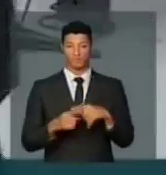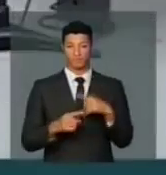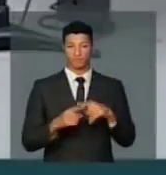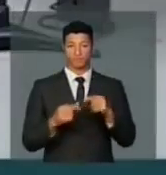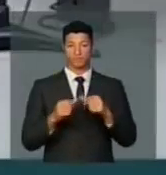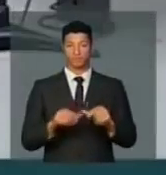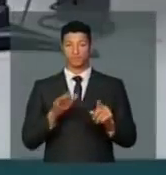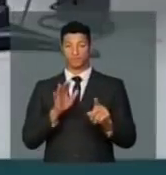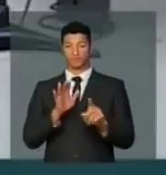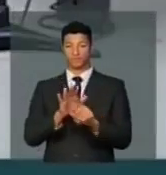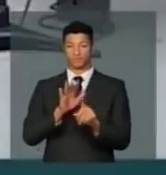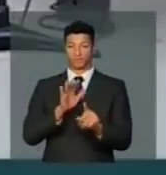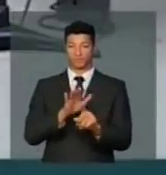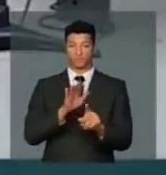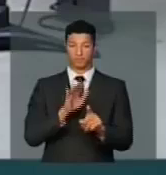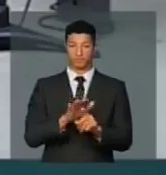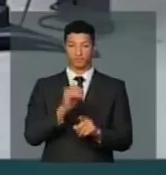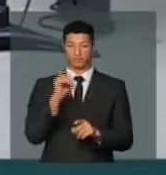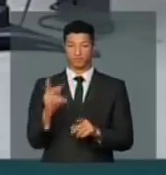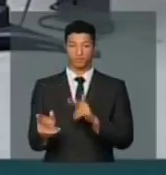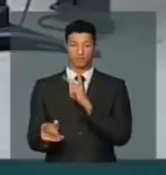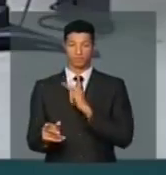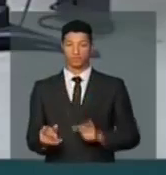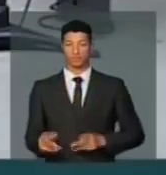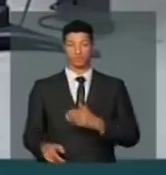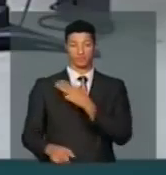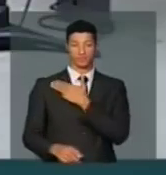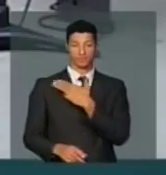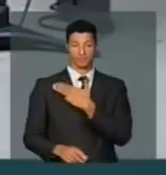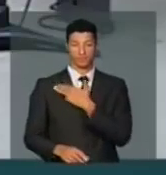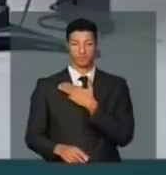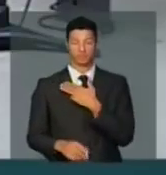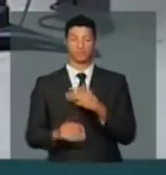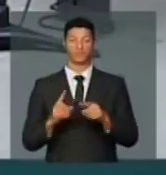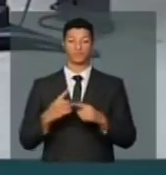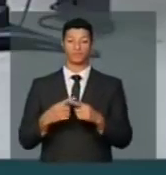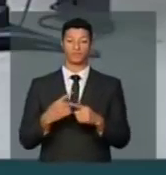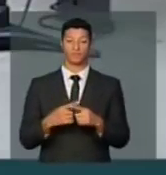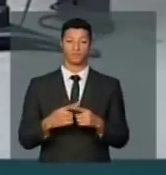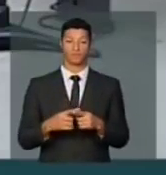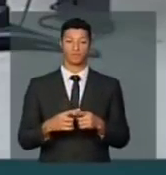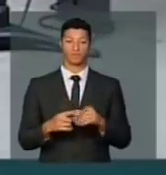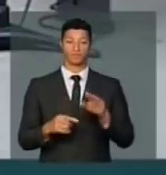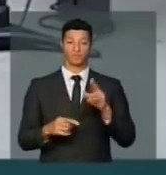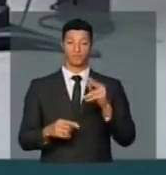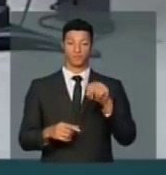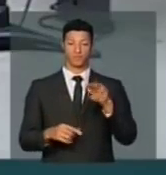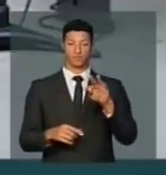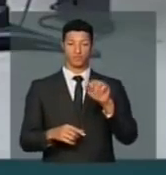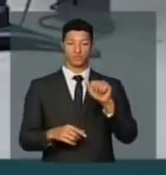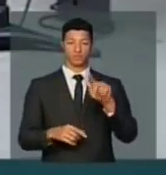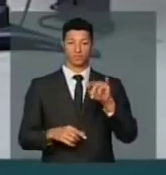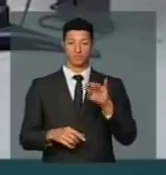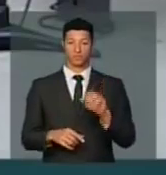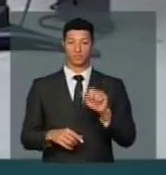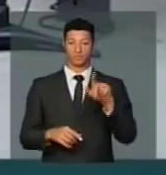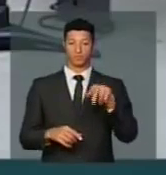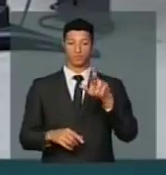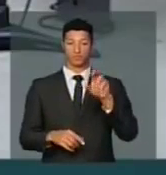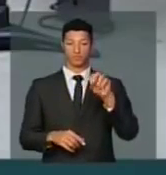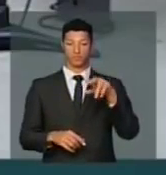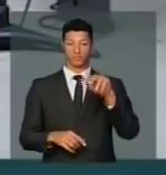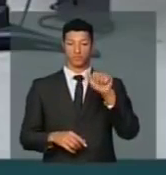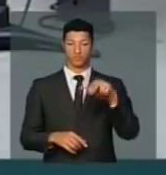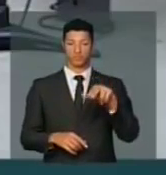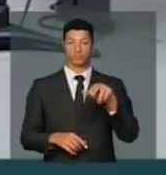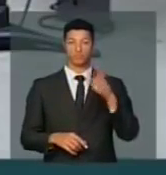estava ameaçando o ex-presidente Lula, pois esse chantagista, o nome dele é Ronan Maria